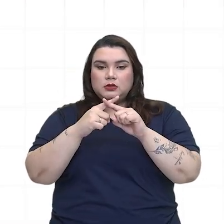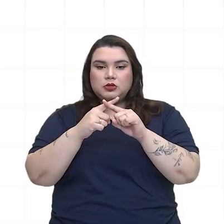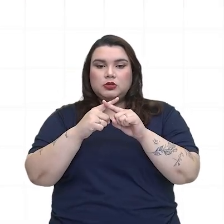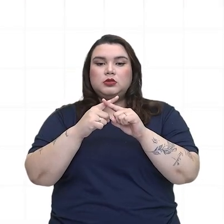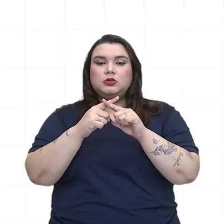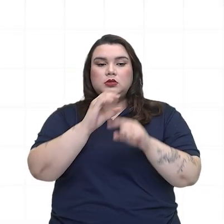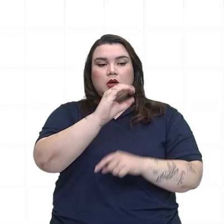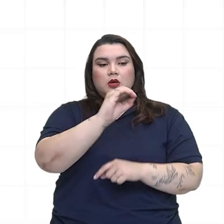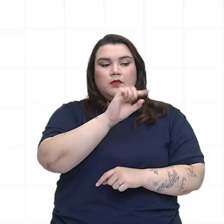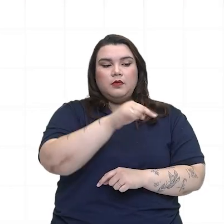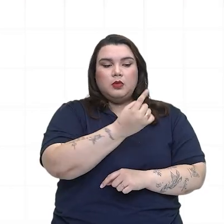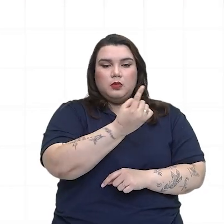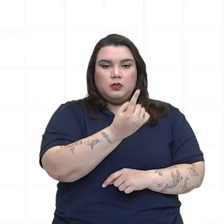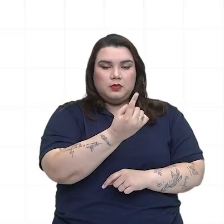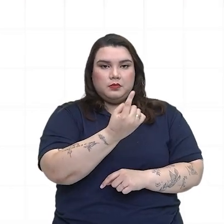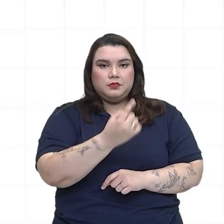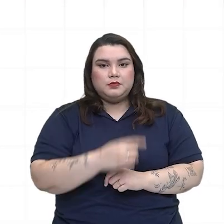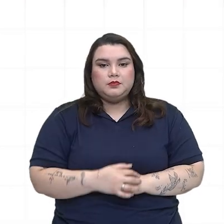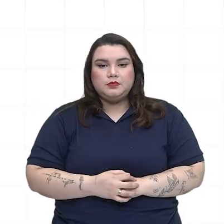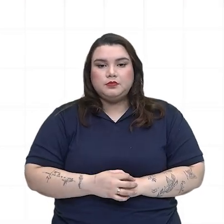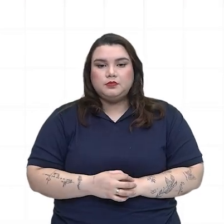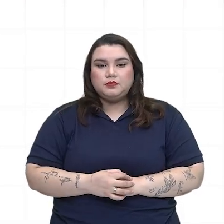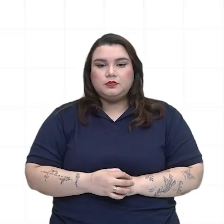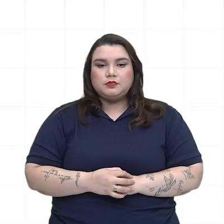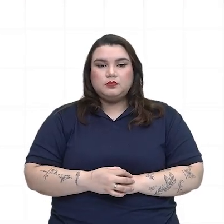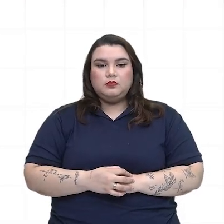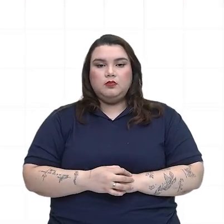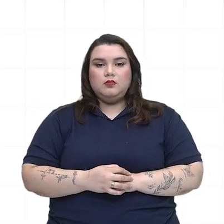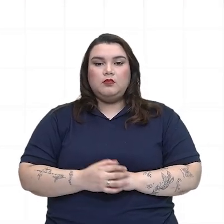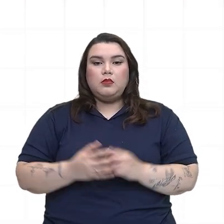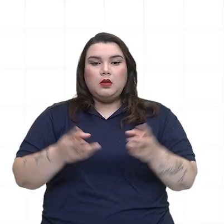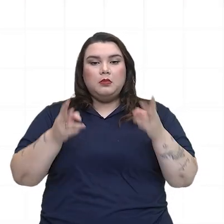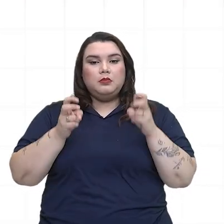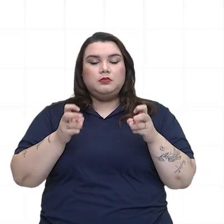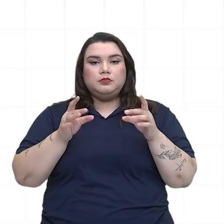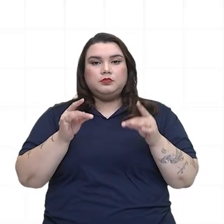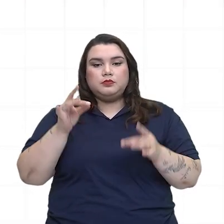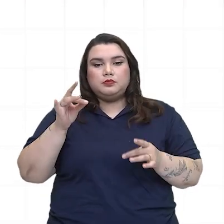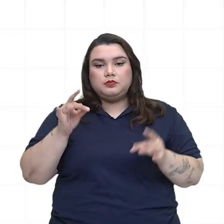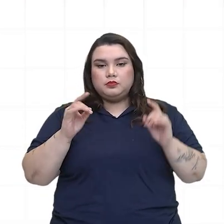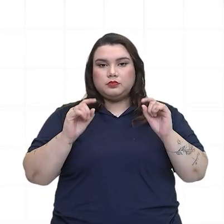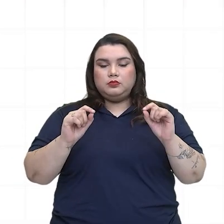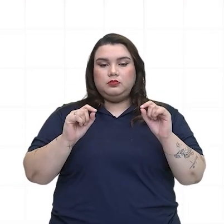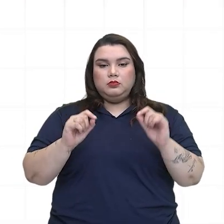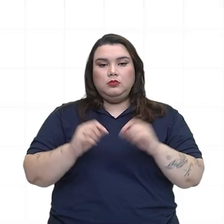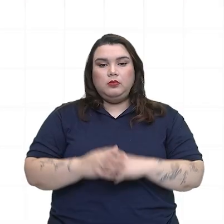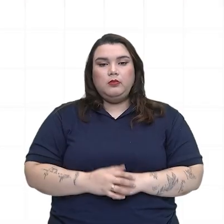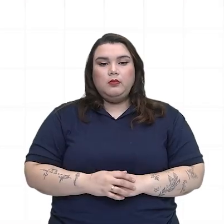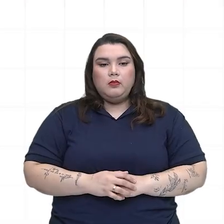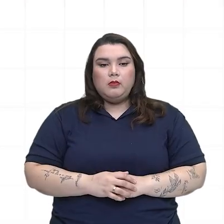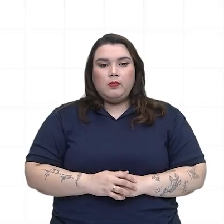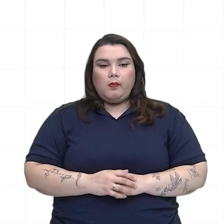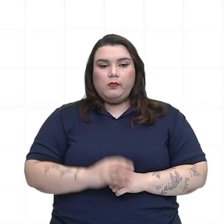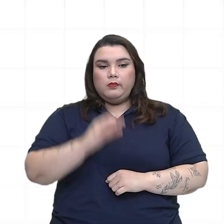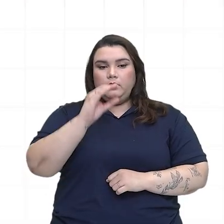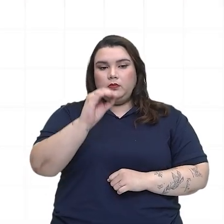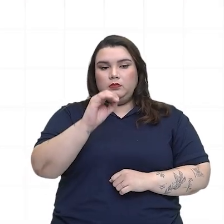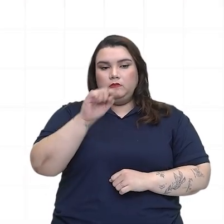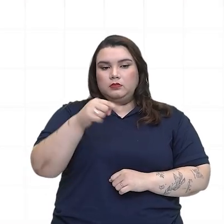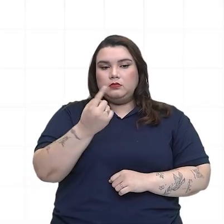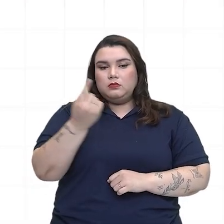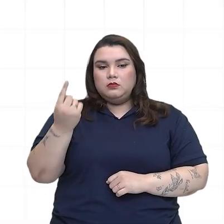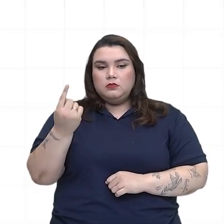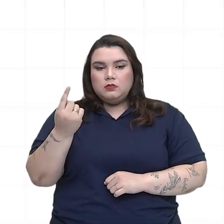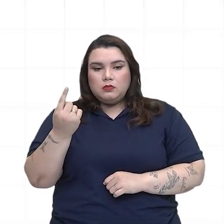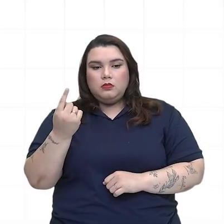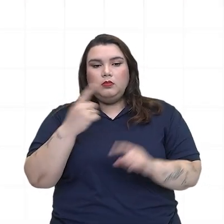vezes 0,1. Observem só o detalhe nesse cálculo. A gente faz